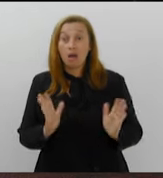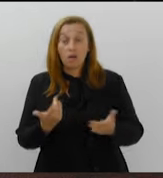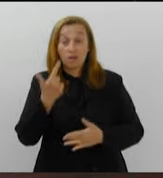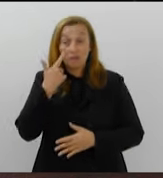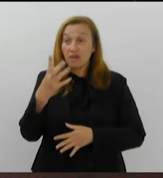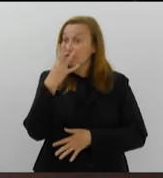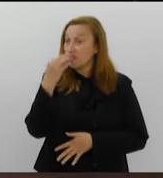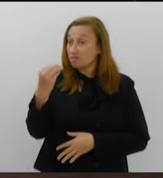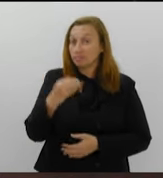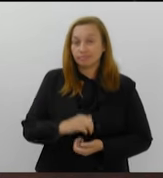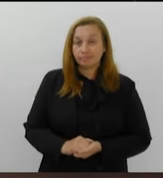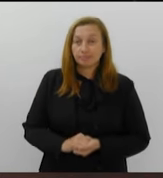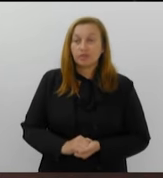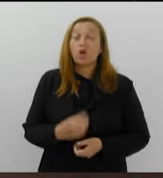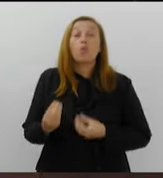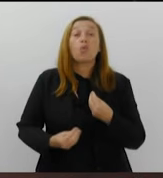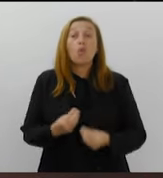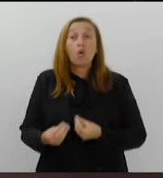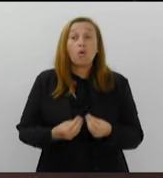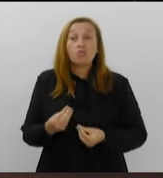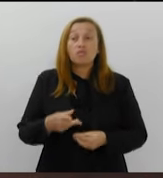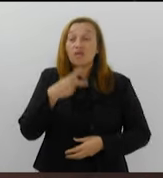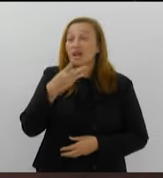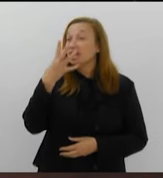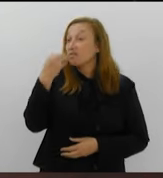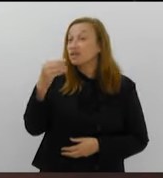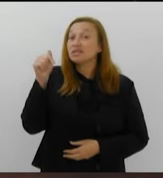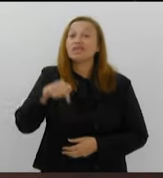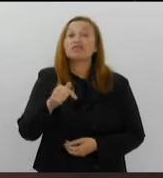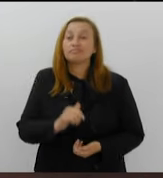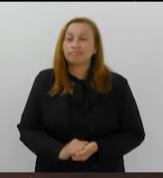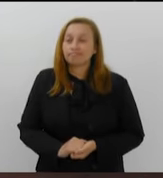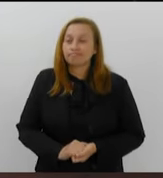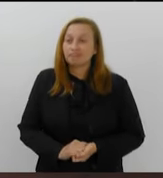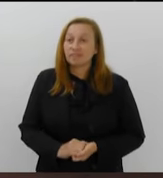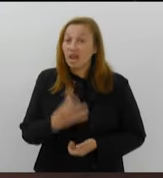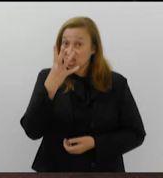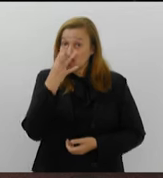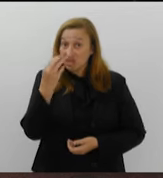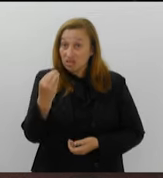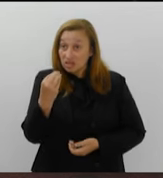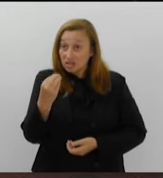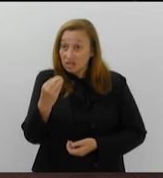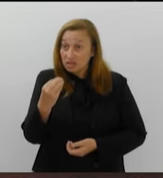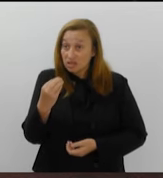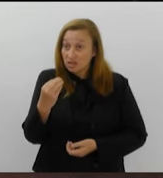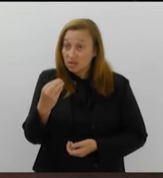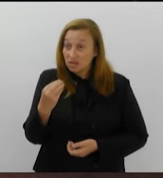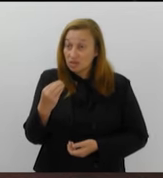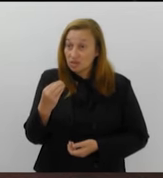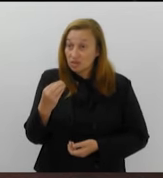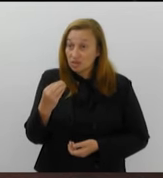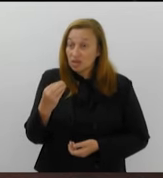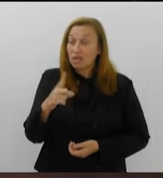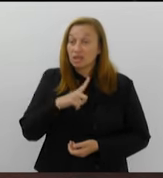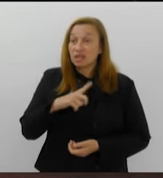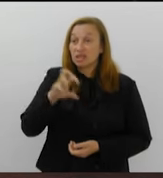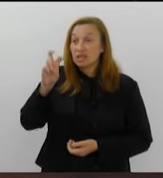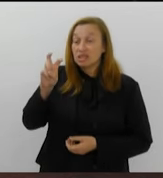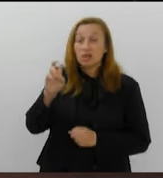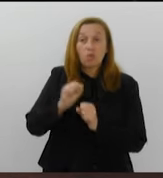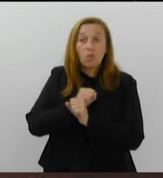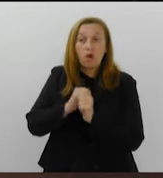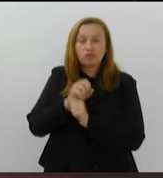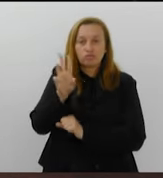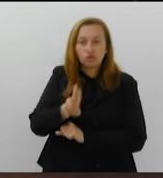vans. Como é que nós vamos falar das vans aqui? As vans têm que ter 5 anos no máximo